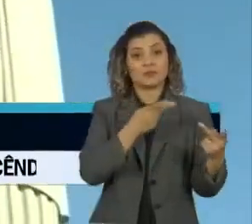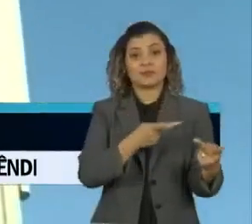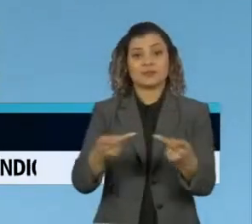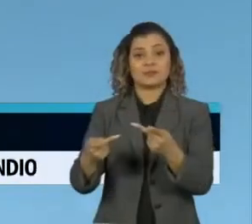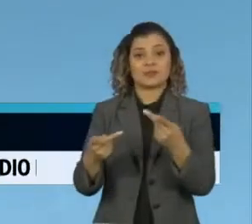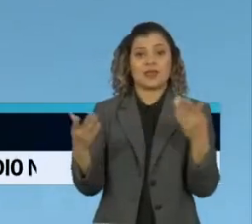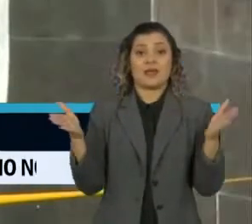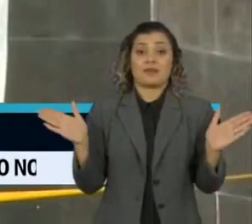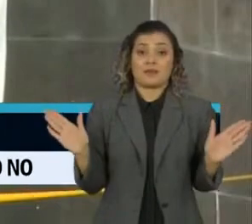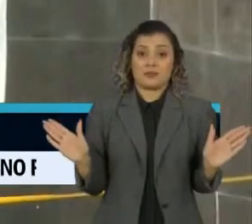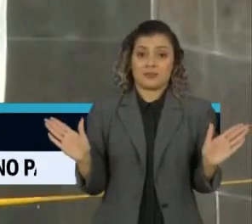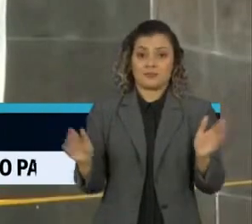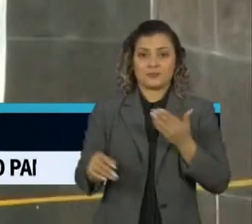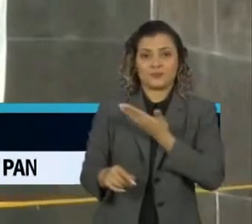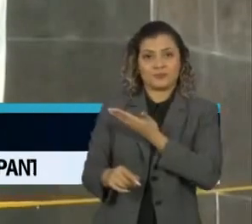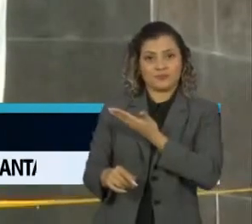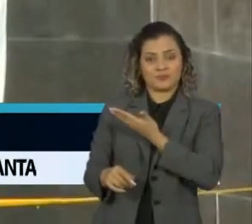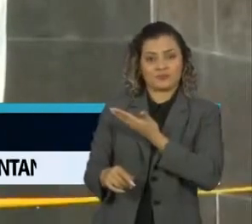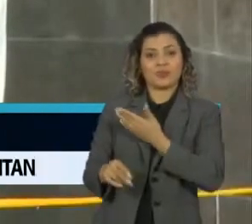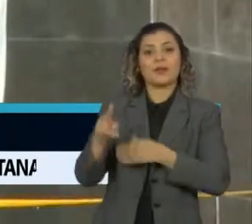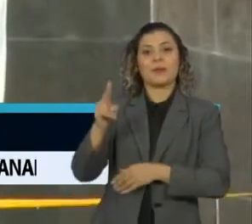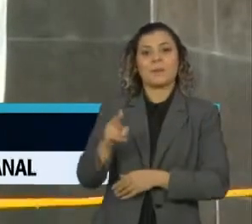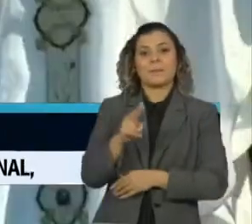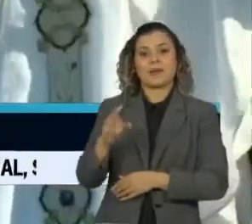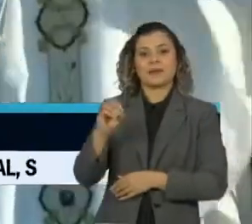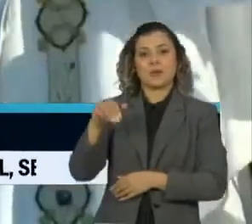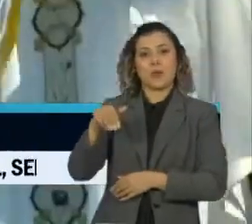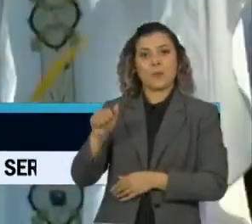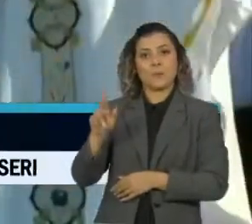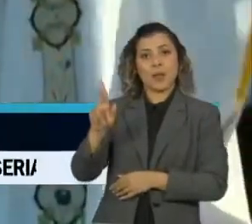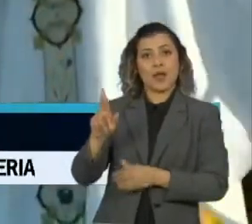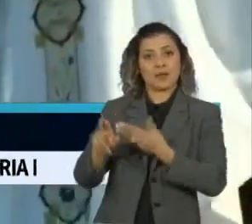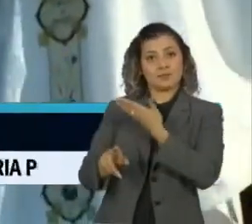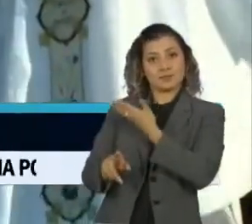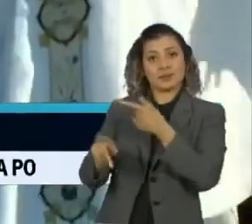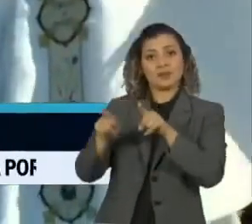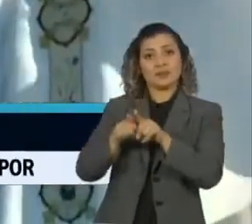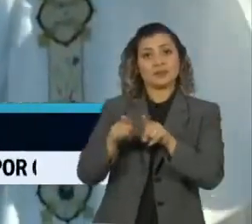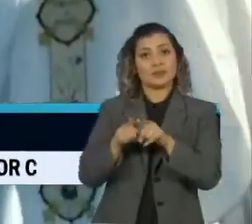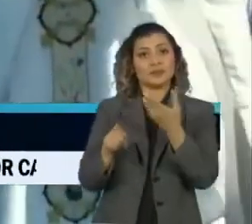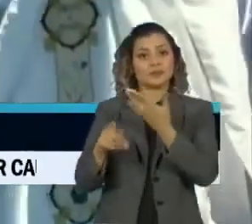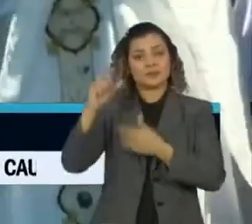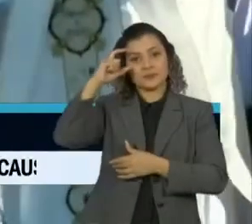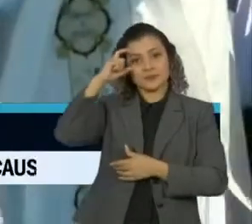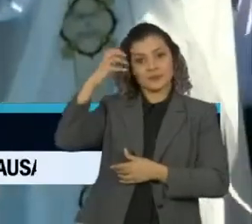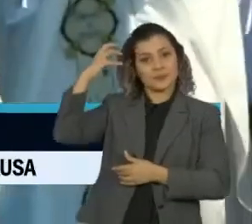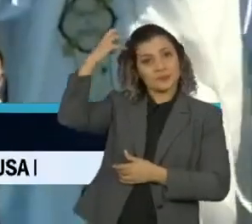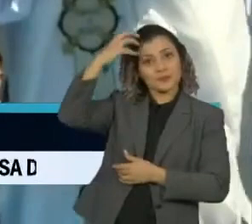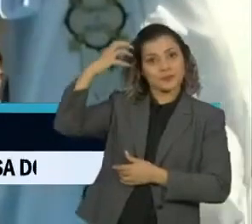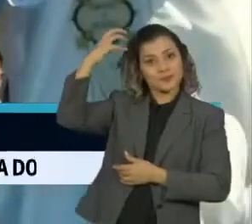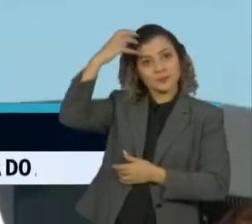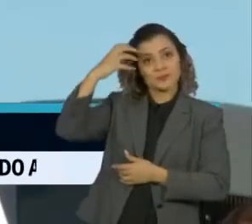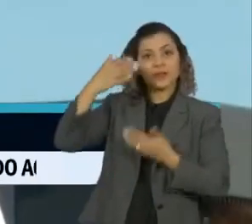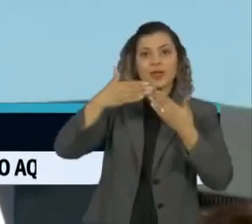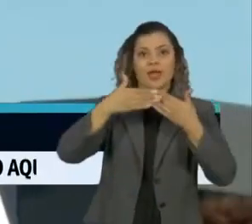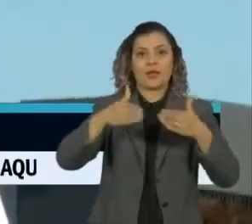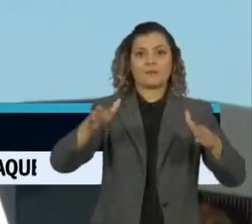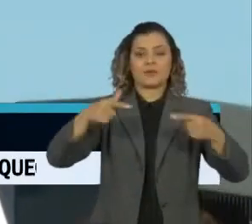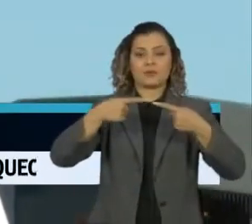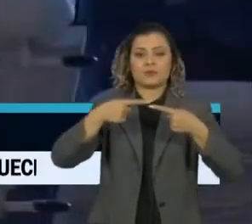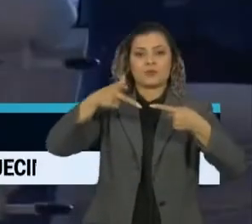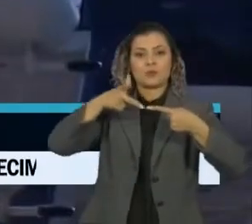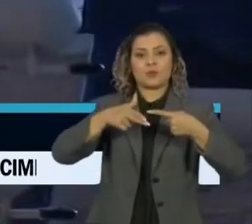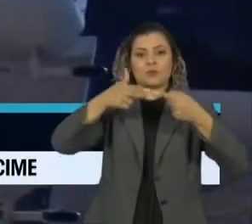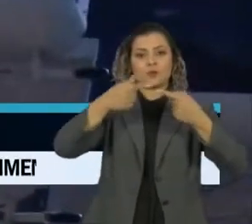Cristo Redentor. O reitor do santuário, padre Omar Raposo, e o ministro do Meio Ambiente, Ricardo Salles, reabriram o